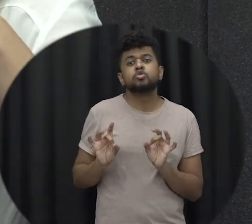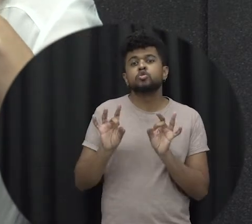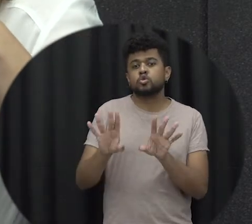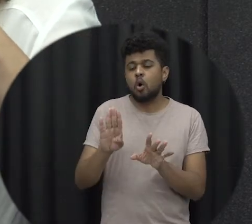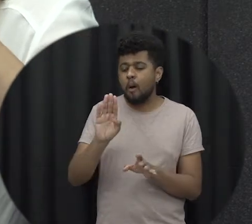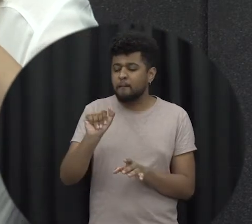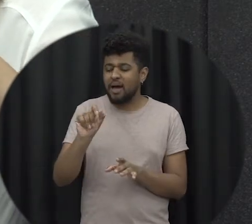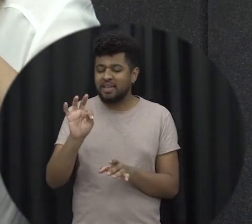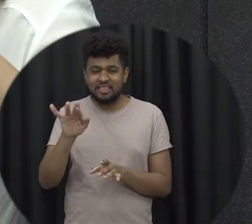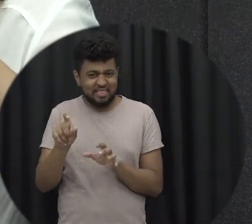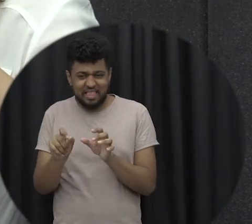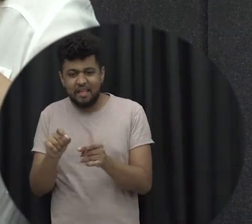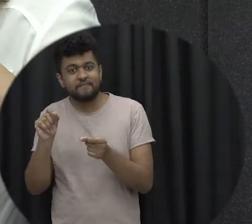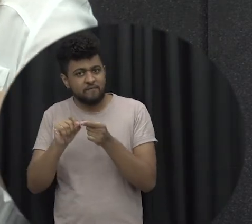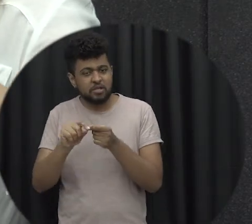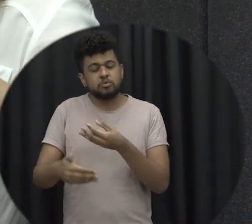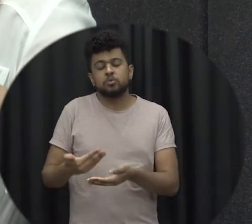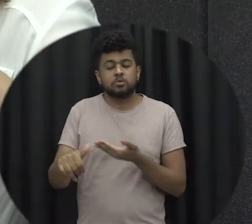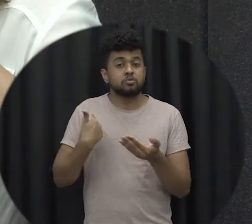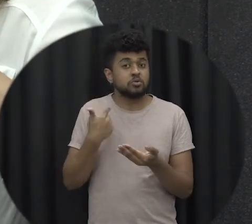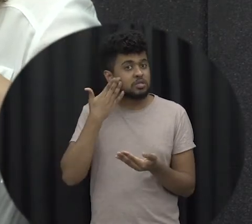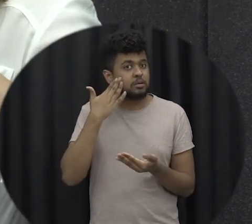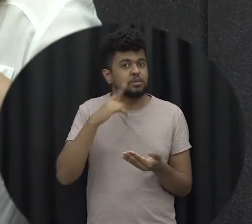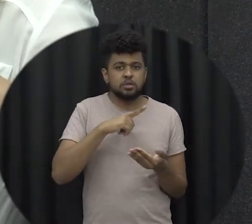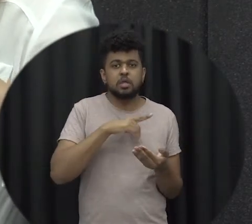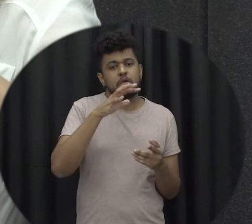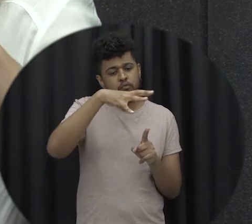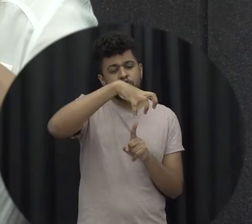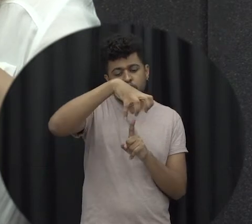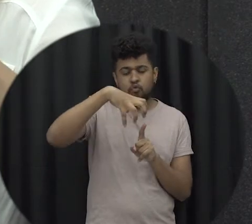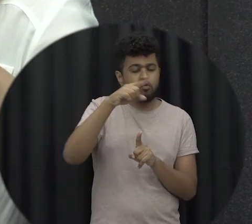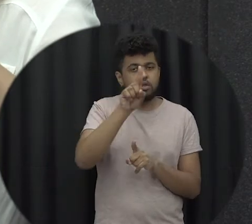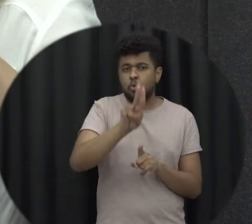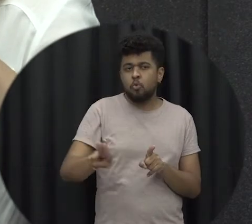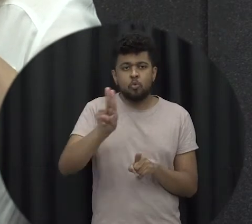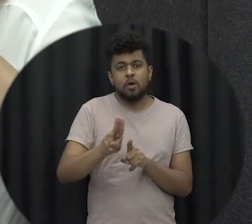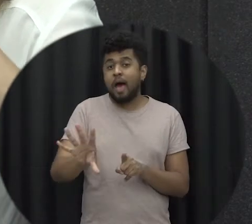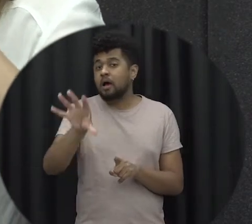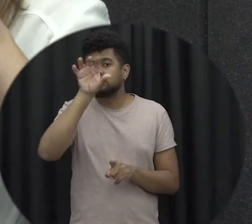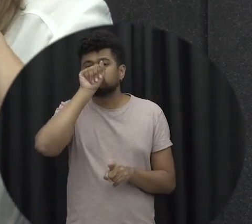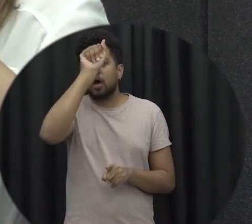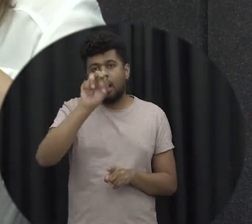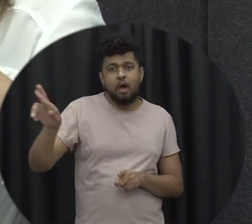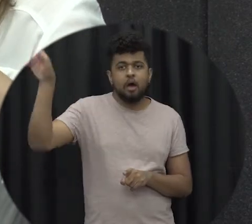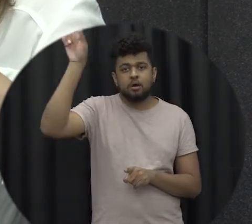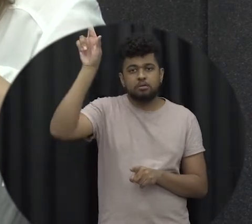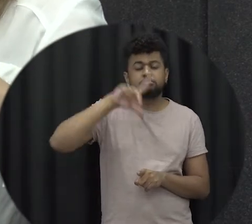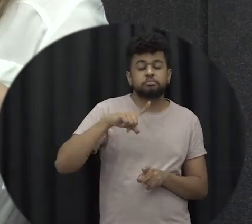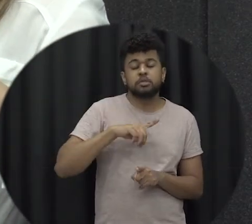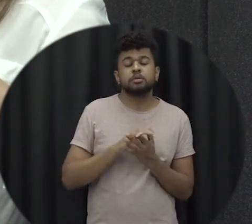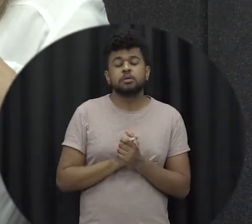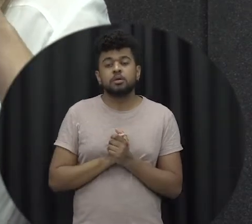achava que era só a bactéria que fazia esse processo, mas hoje a gente sabe que tem fungos que não usam oxigênio, que são anaeróbios lá em